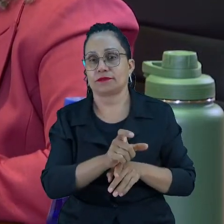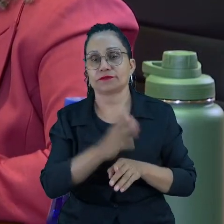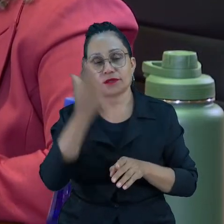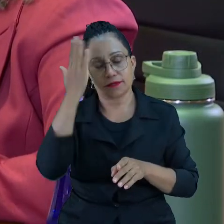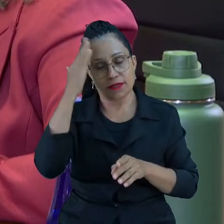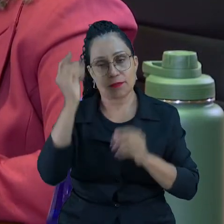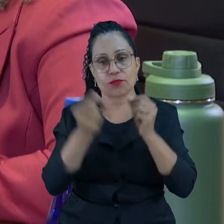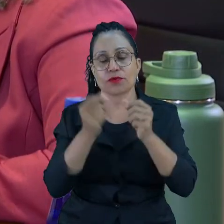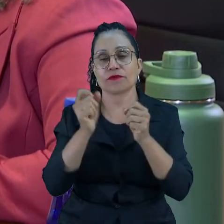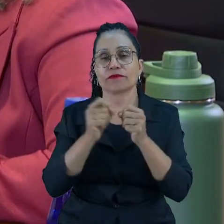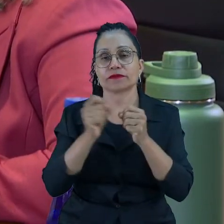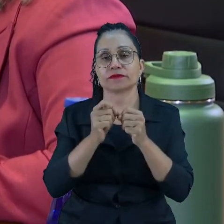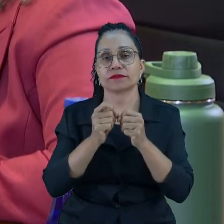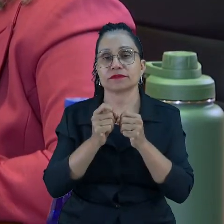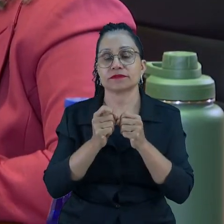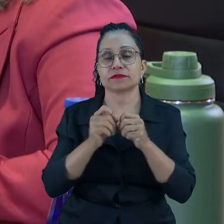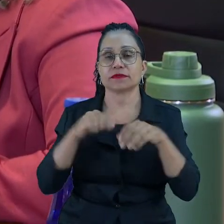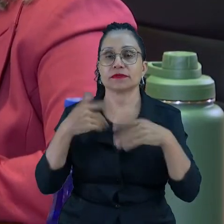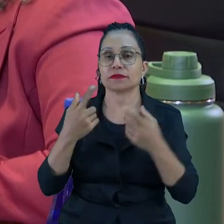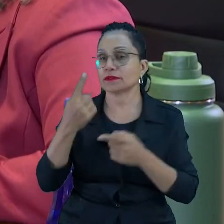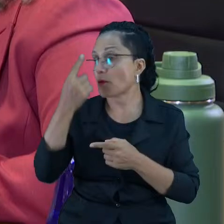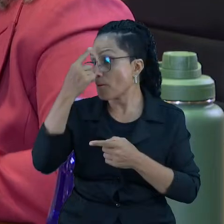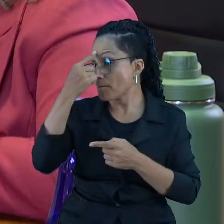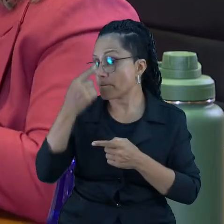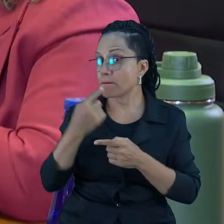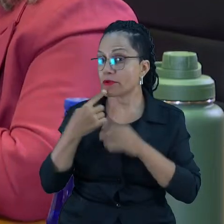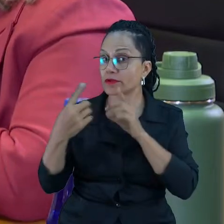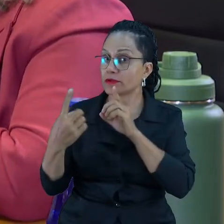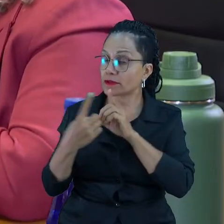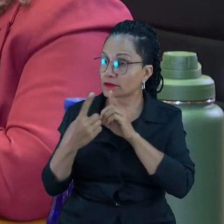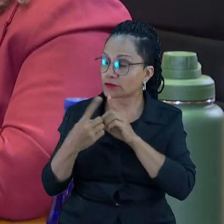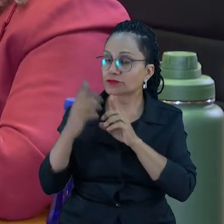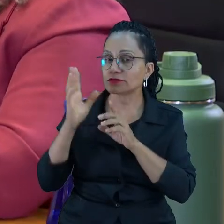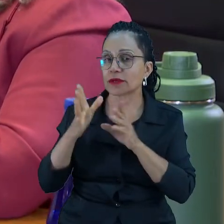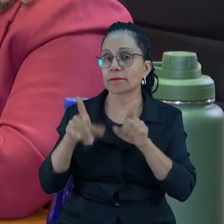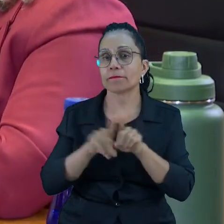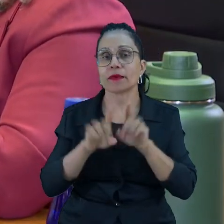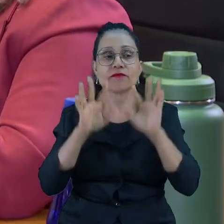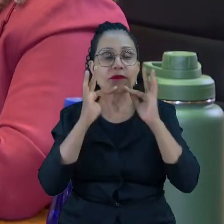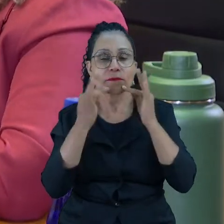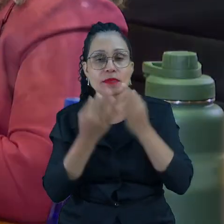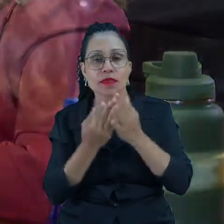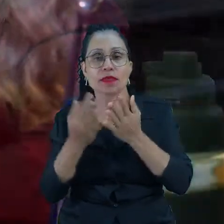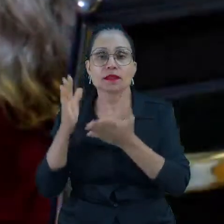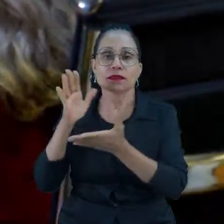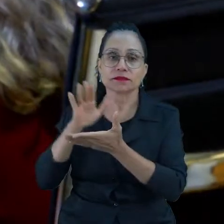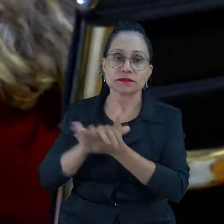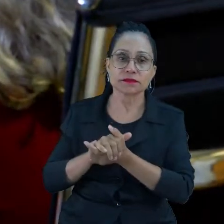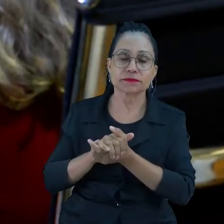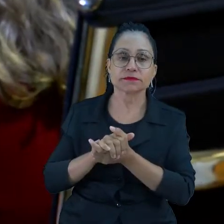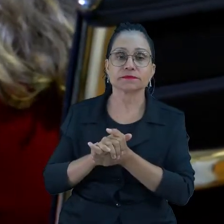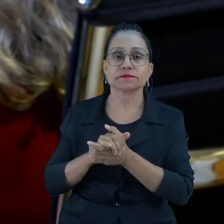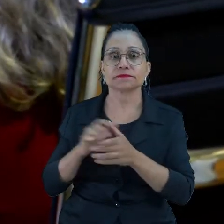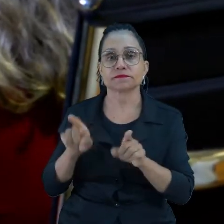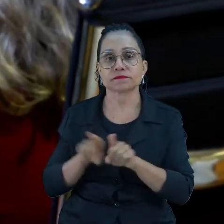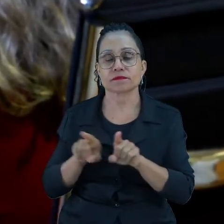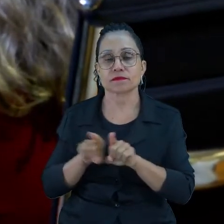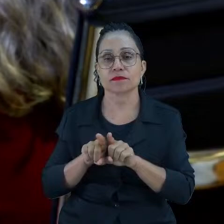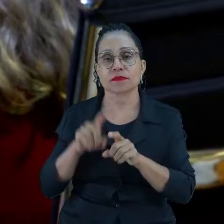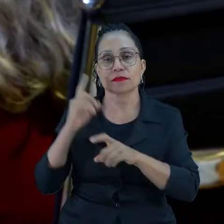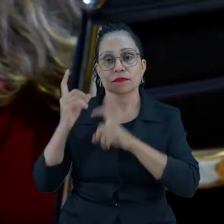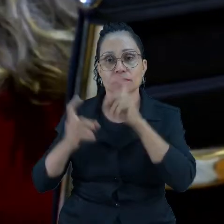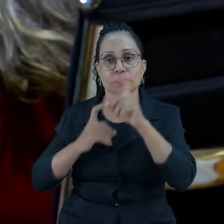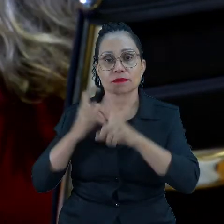perfil de atendentes que são casados, né? Que têm famílias, têm filhos. Tem essa preocupação também. Eles têm essa